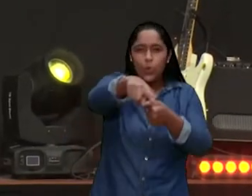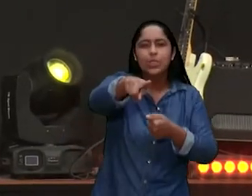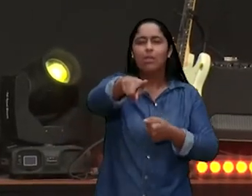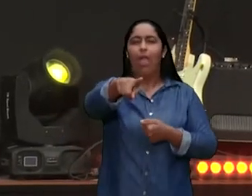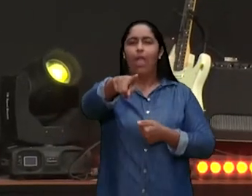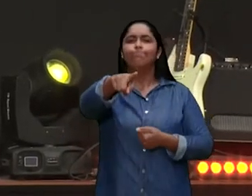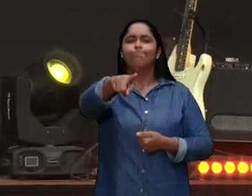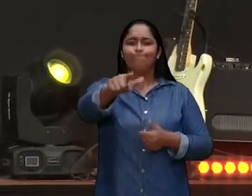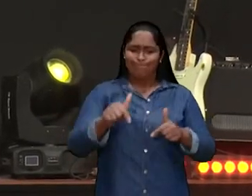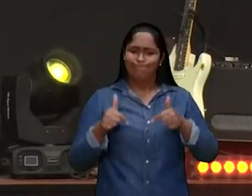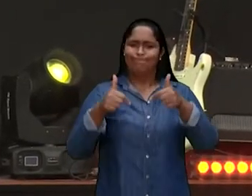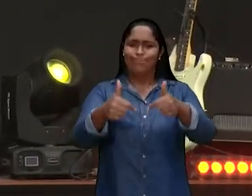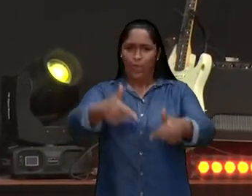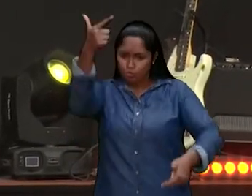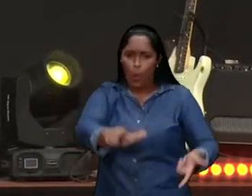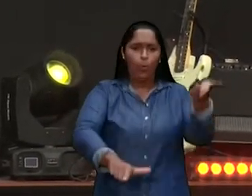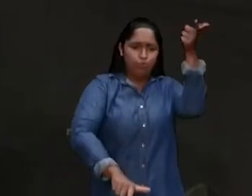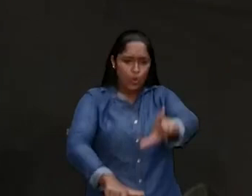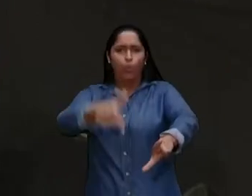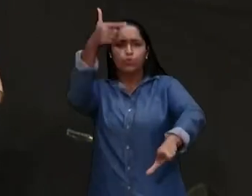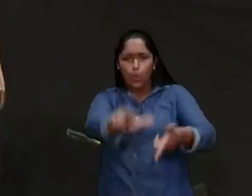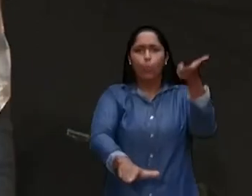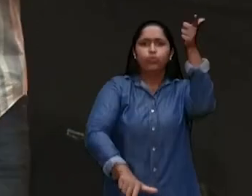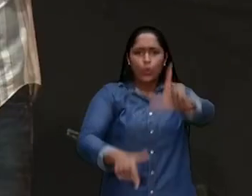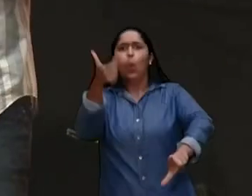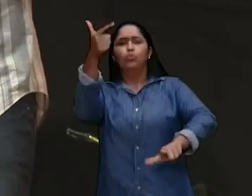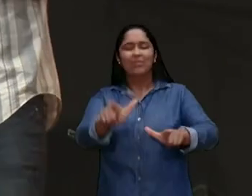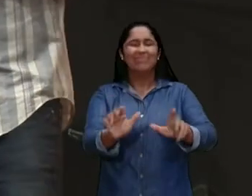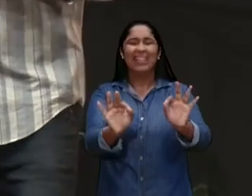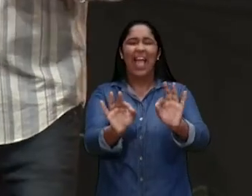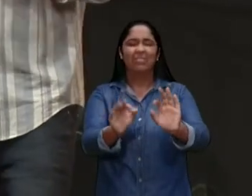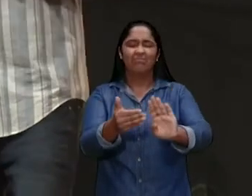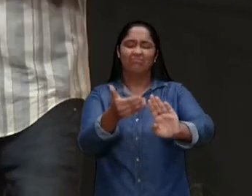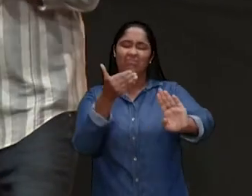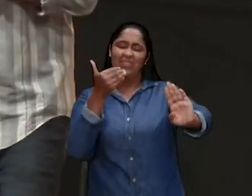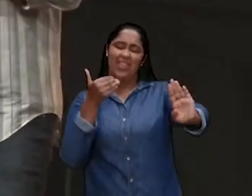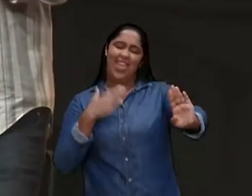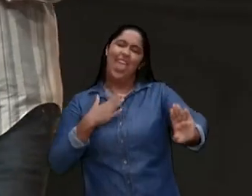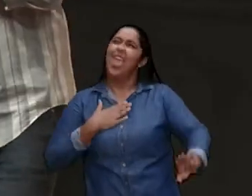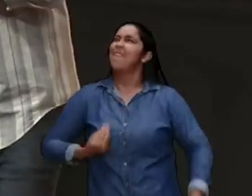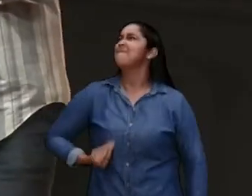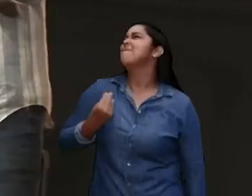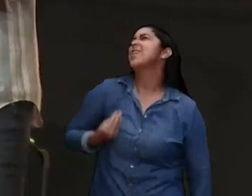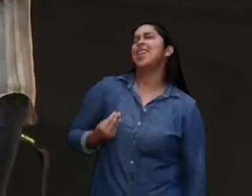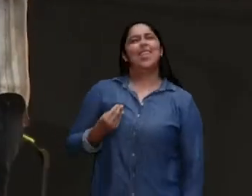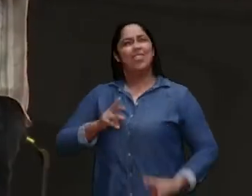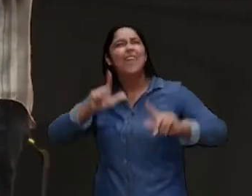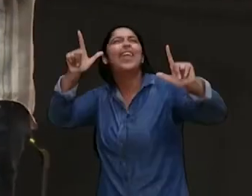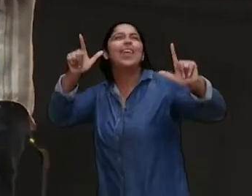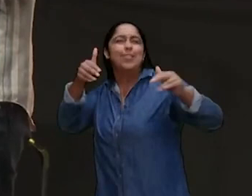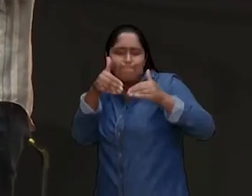madeira jogar nessa fogueira ela deu um sub transformou Hoje a minha vida agora é diferente eu vou por vou ficar mais